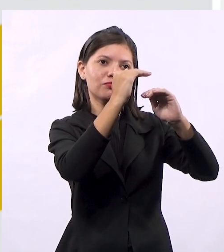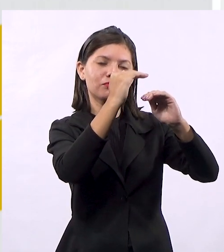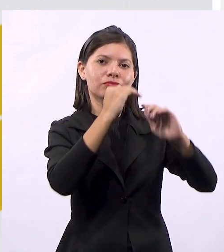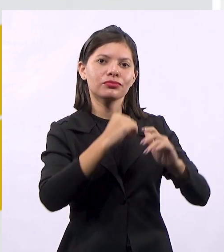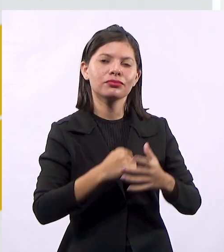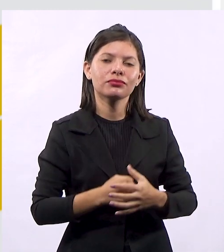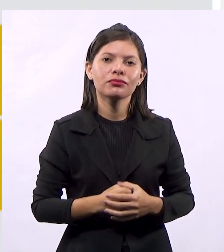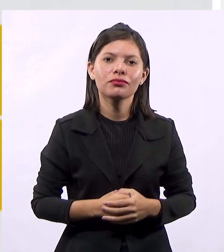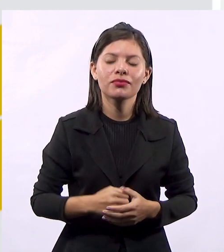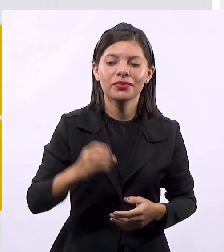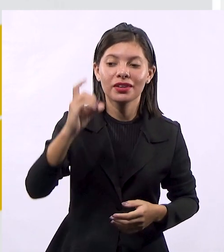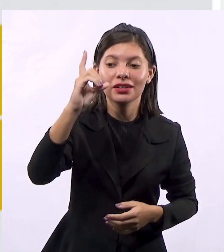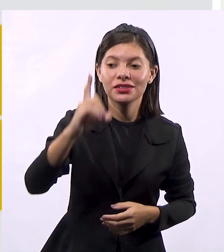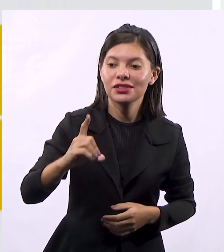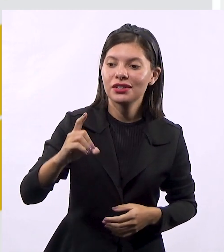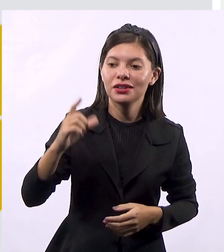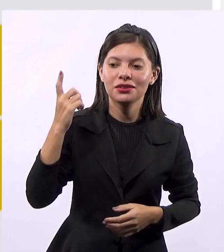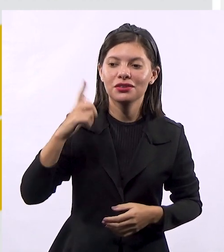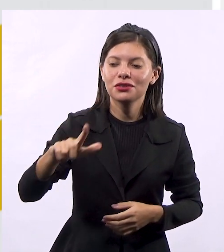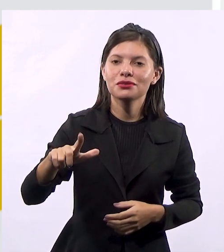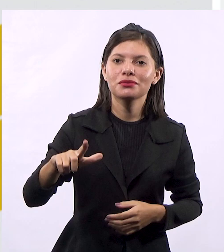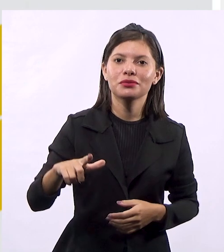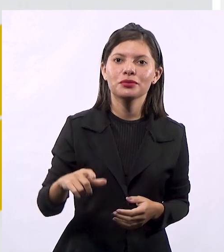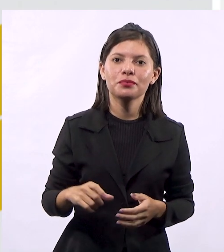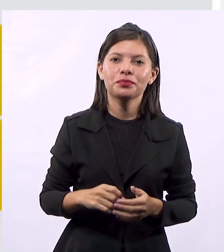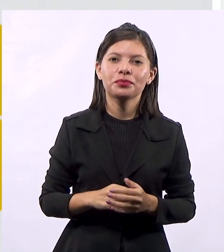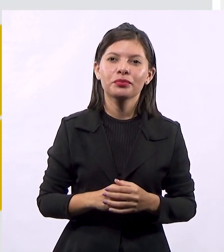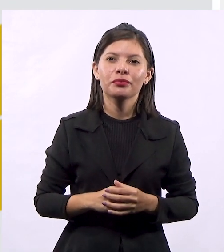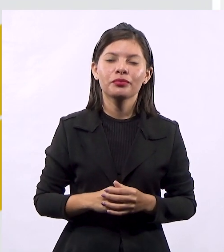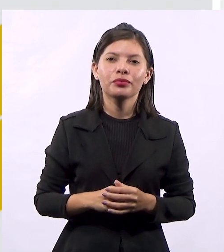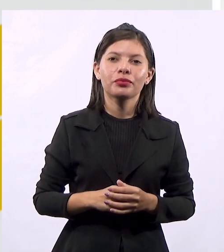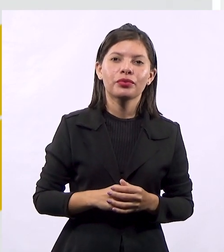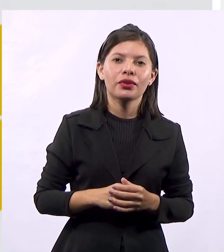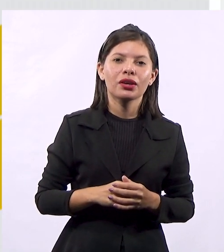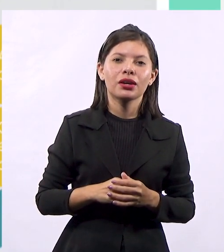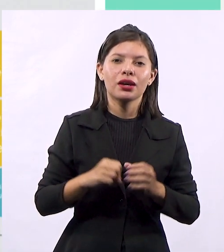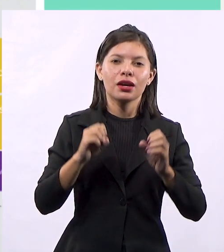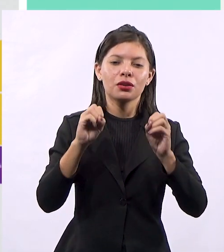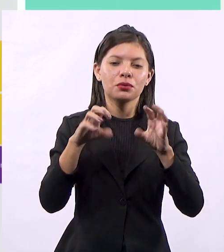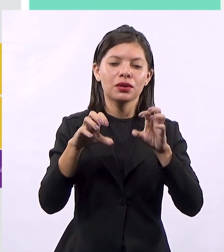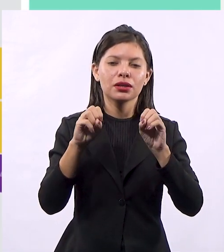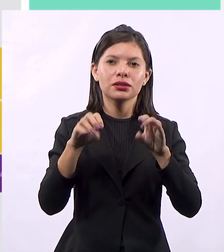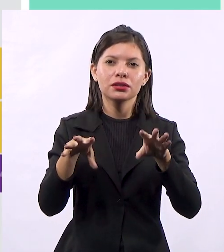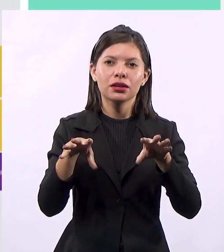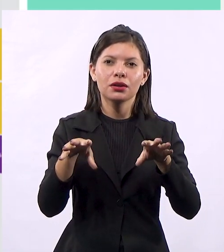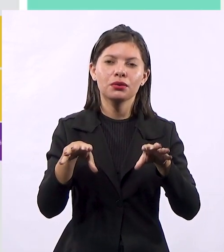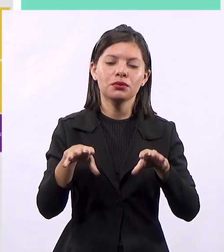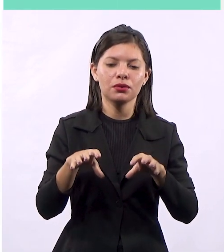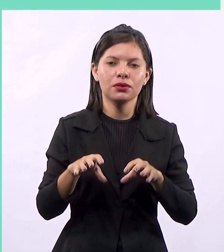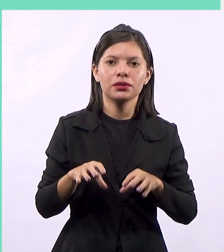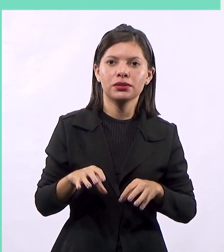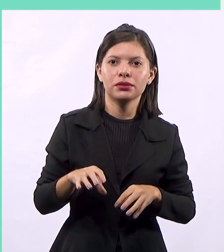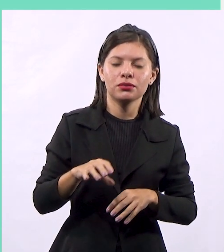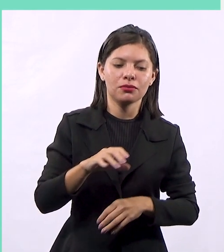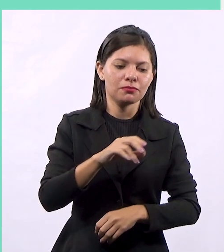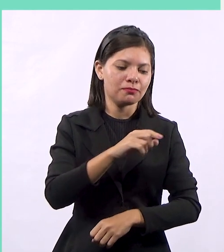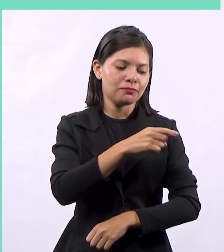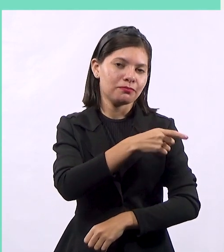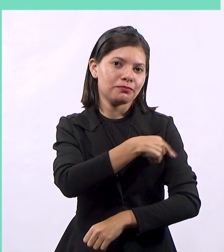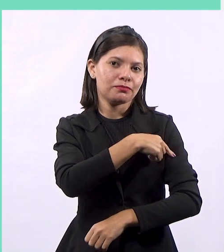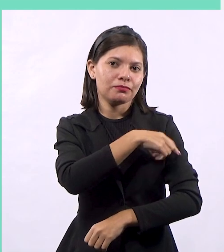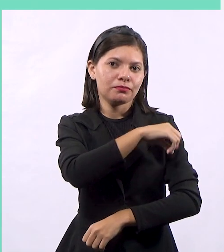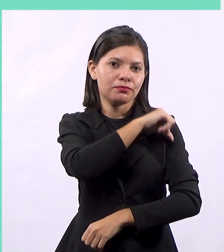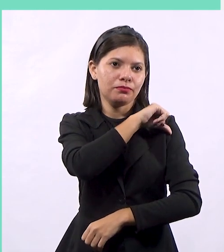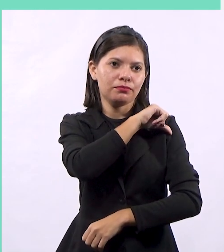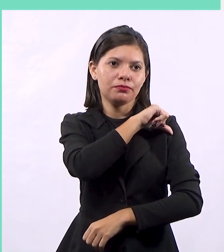e desenvolvimento. Olha a palavra direito aparecendo aí de novo, né? A educação infantil, a gente tem o